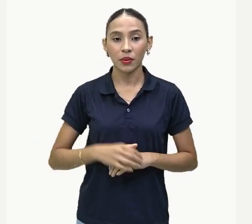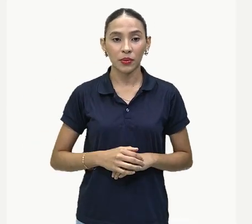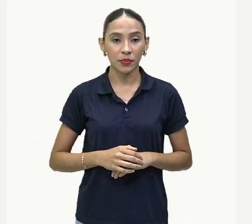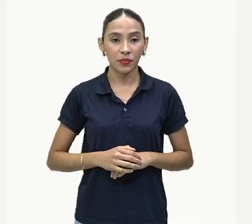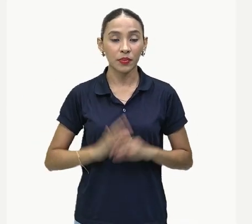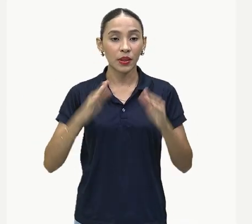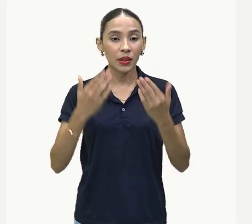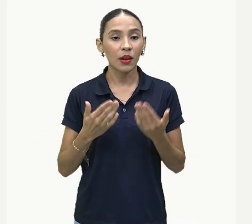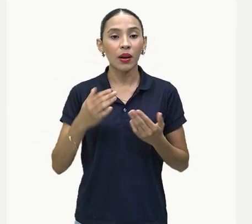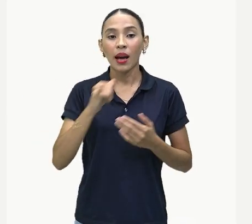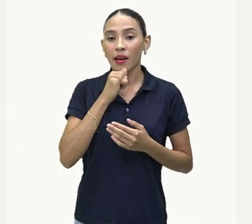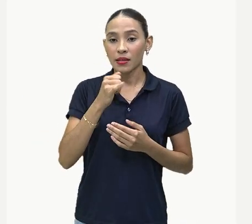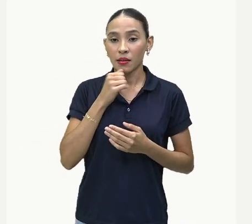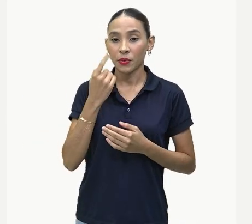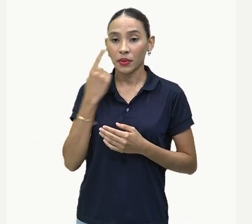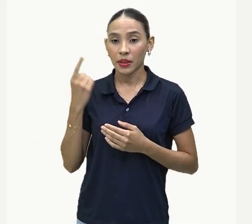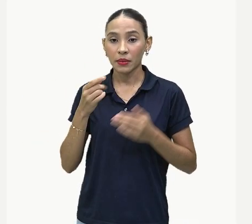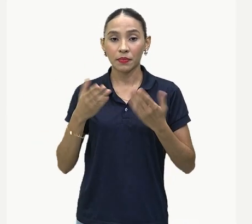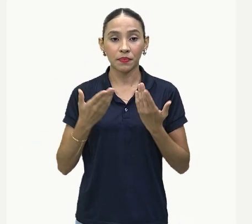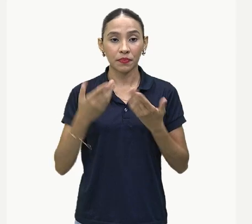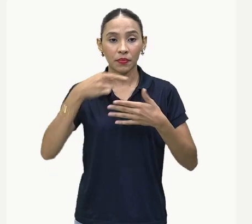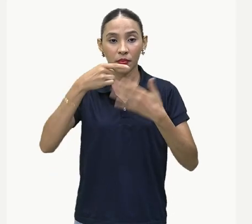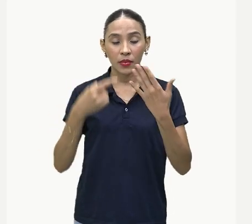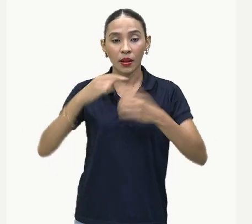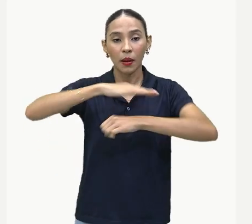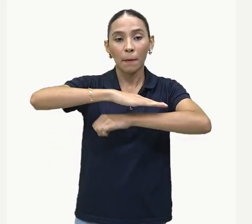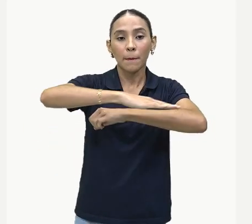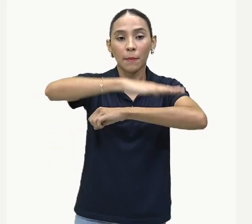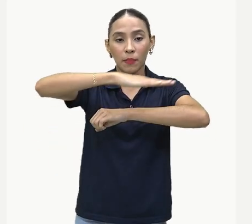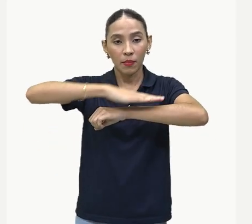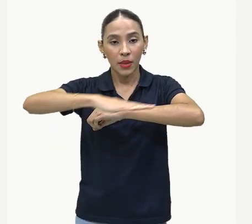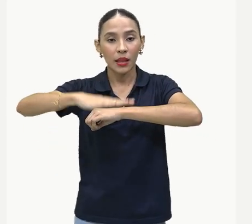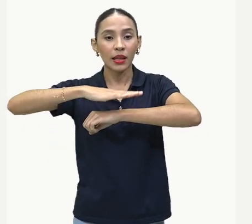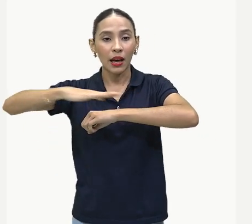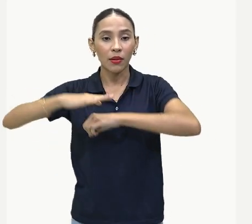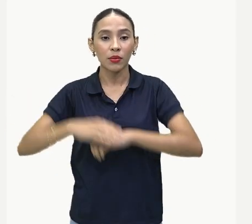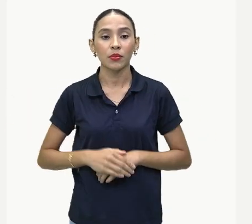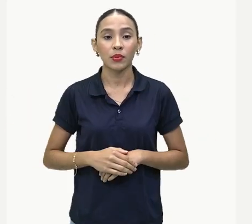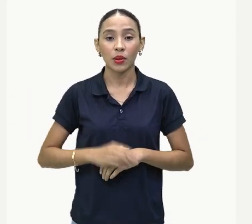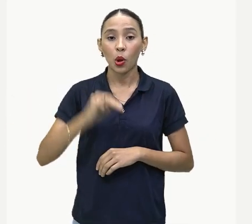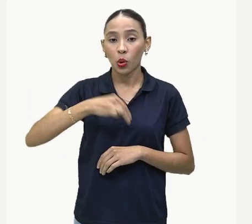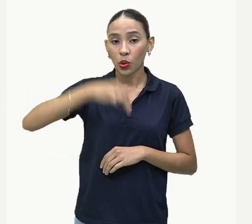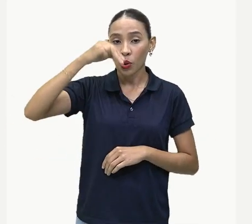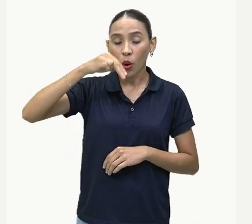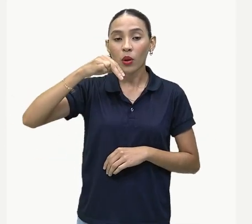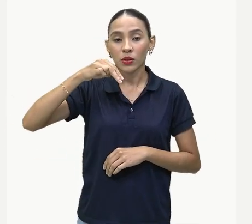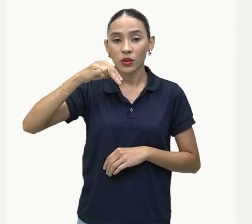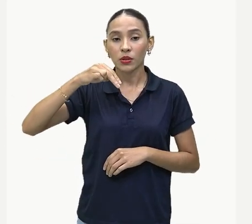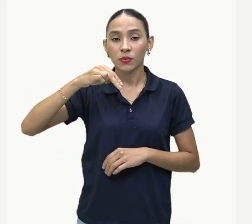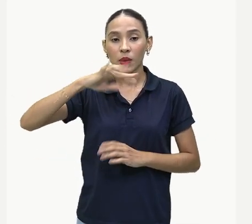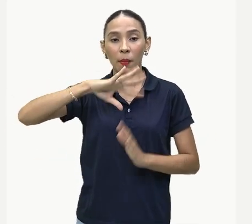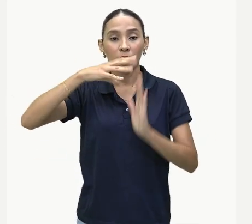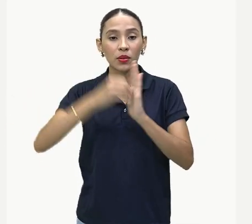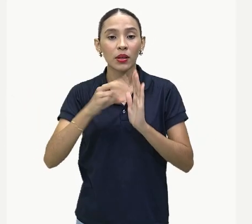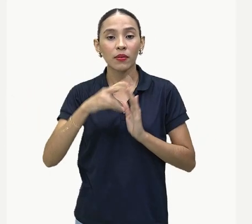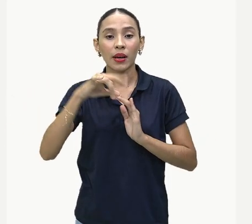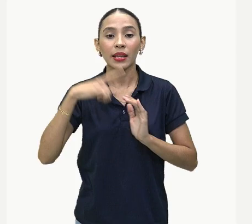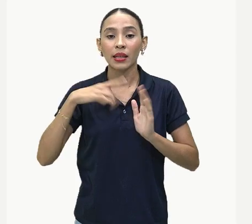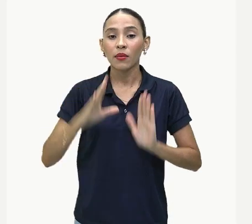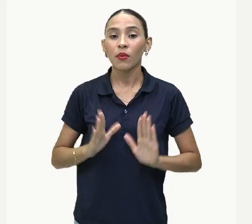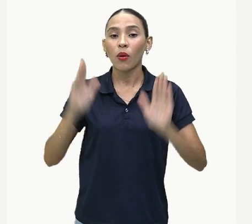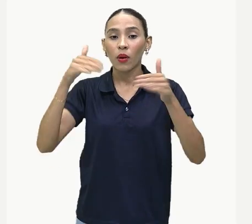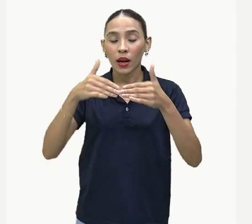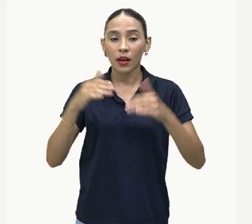norte-amazônicos. Então, ela está aí entre esses planaltos. A depressão norte-amazônica, ela abrange